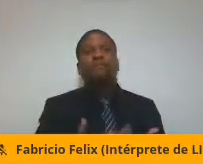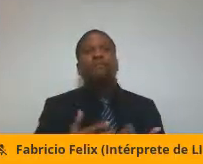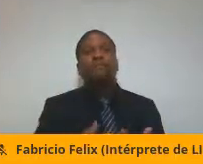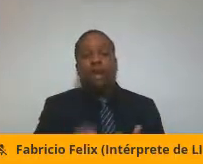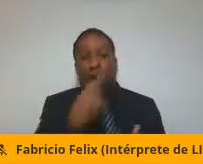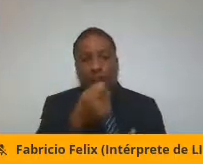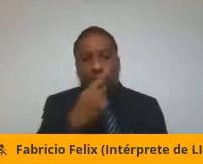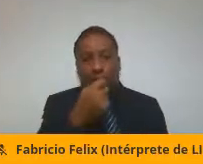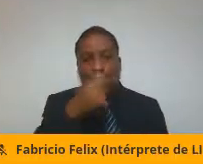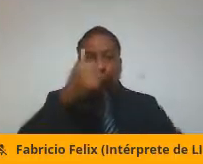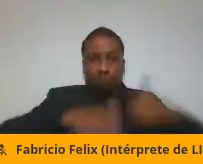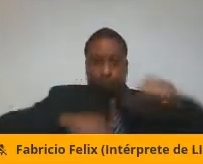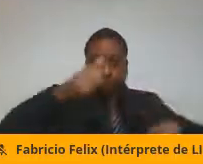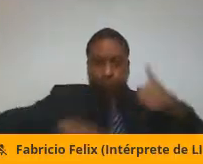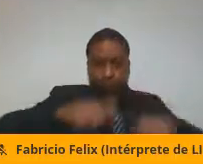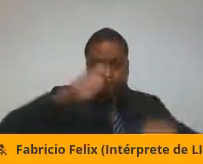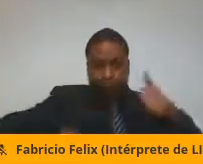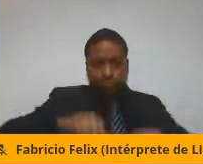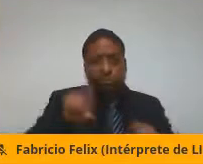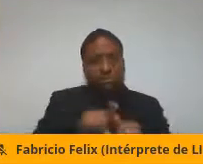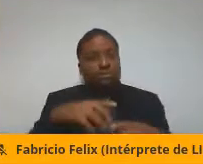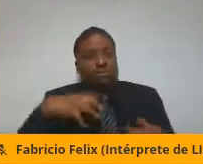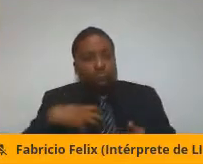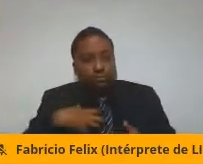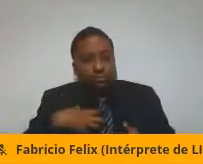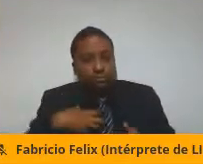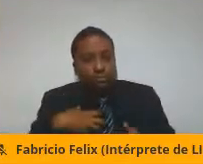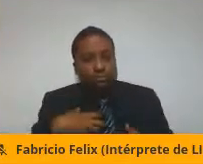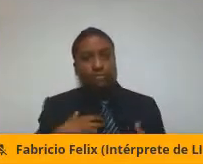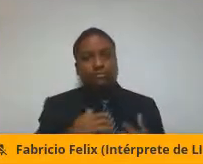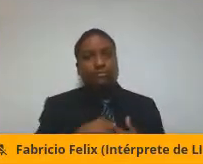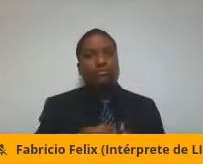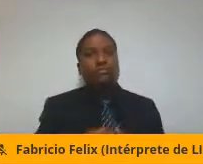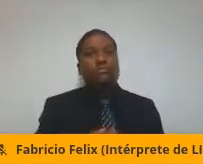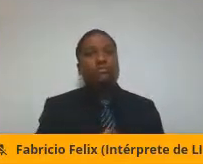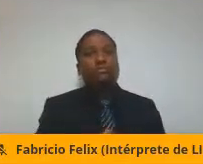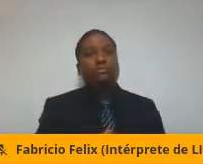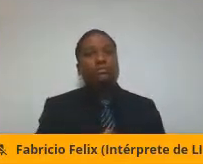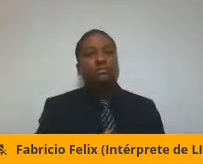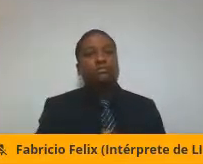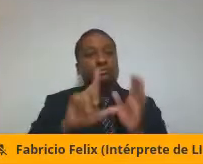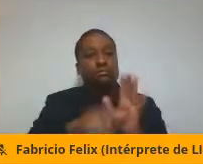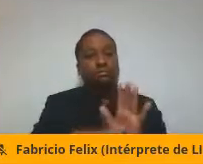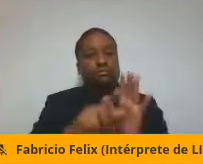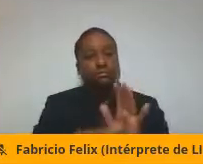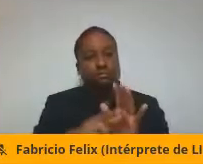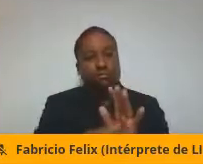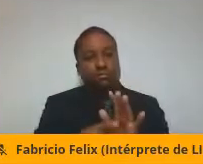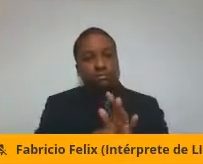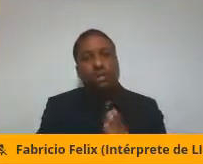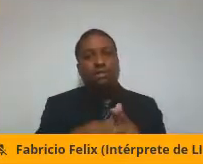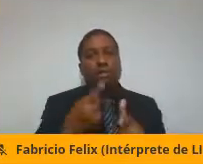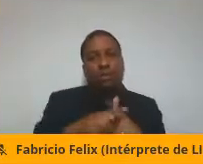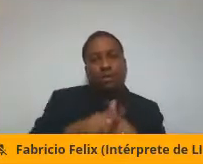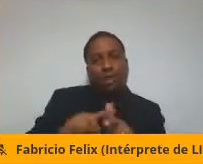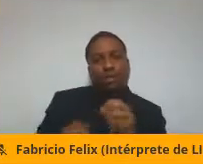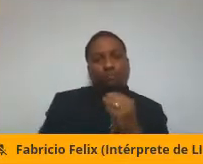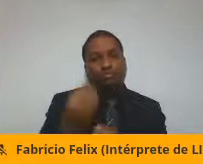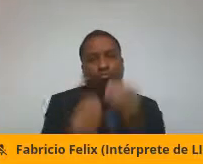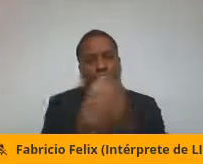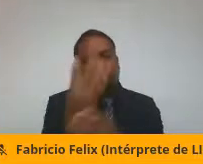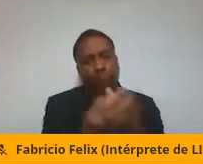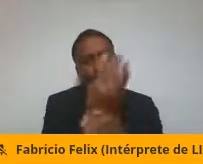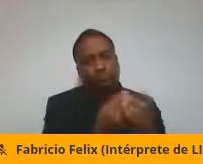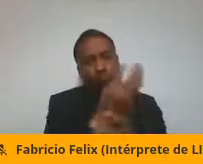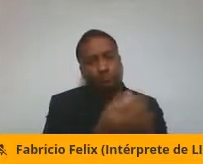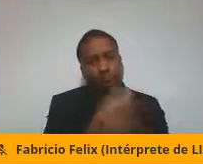os sintomas e, nas fases mais tardias, a gente vai tratando as complicações que vão aparecendo. Então, a